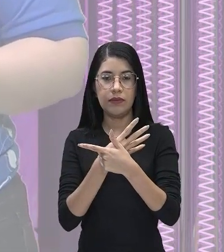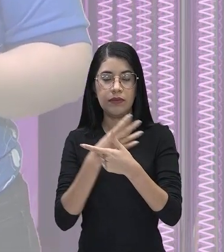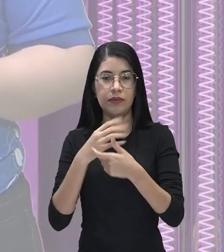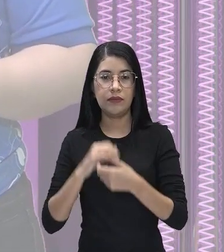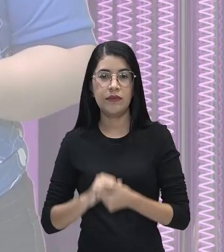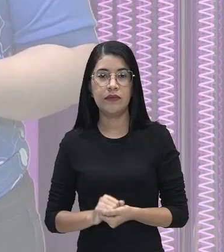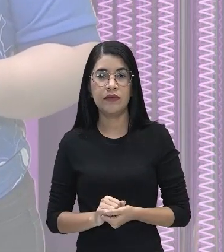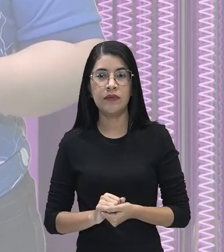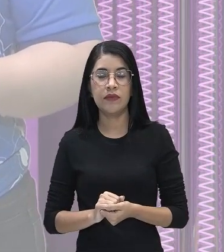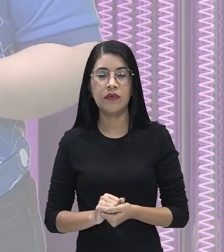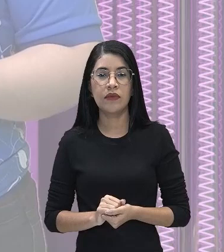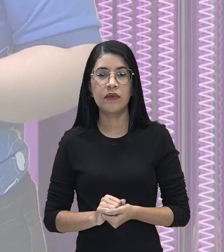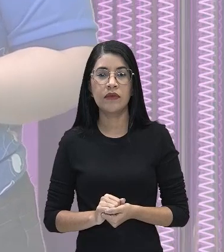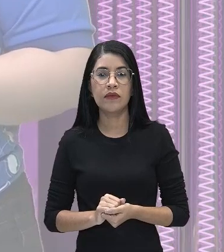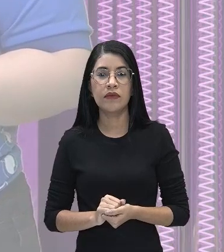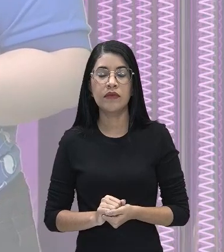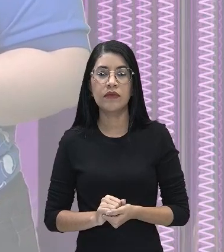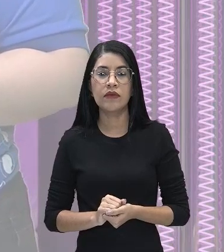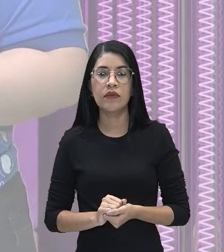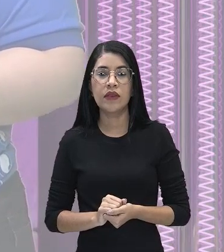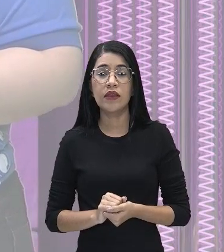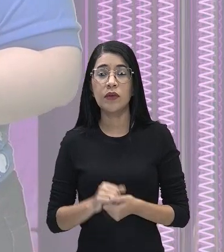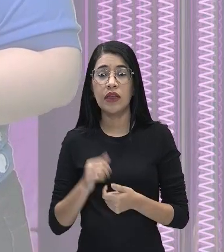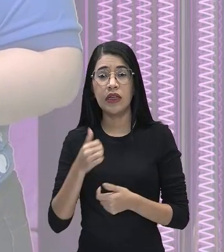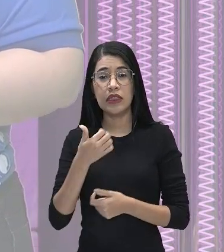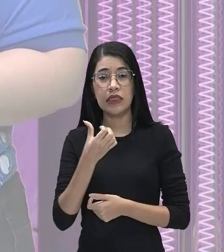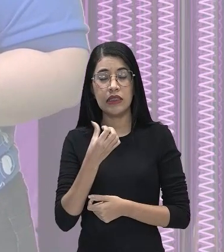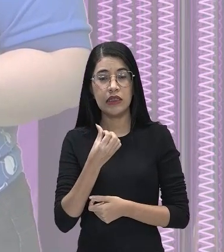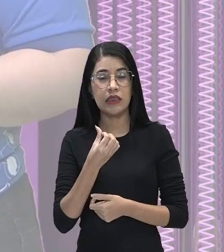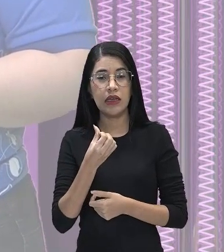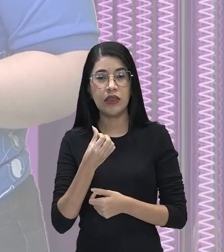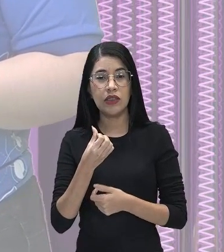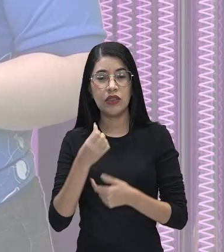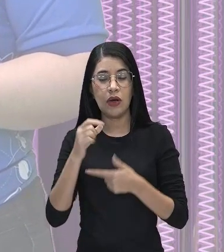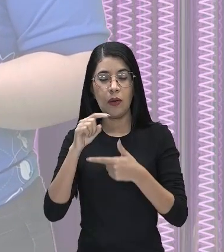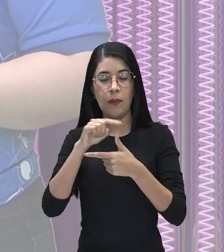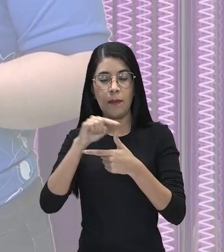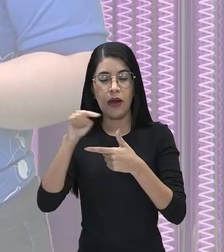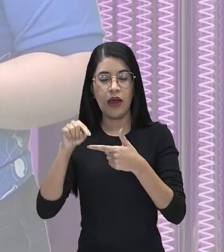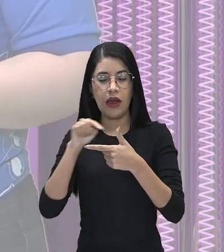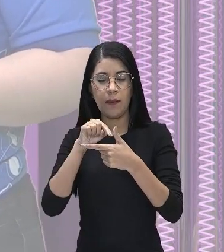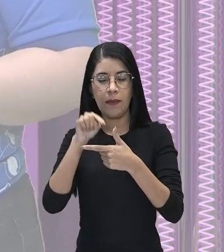de lado 4, eu vou ter 16 quadradinhos. Se a gente fosse contar cada